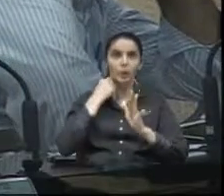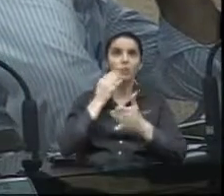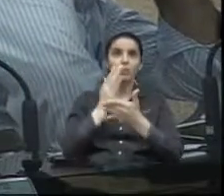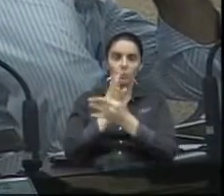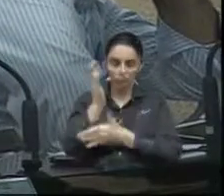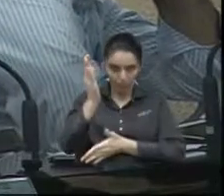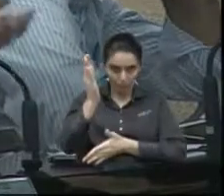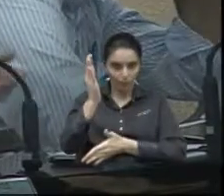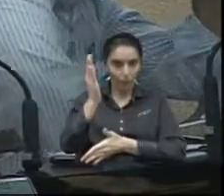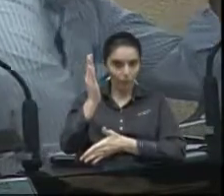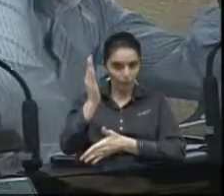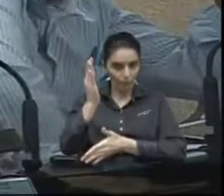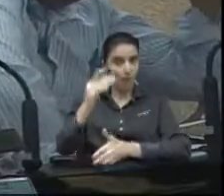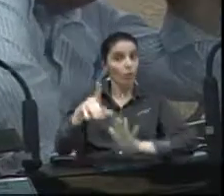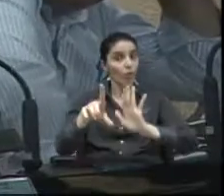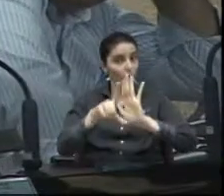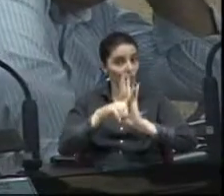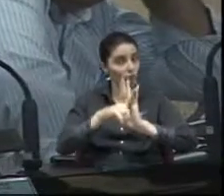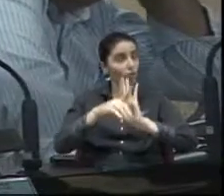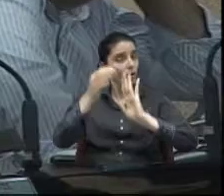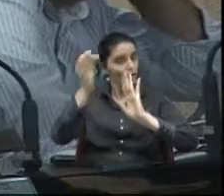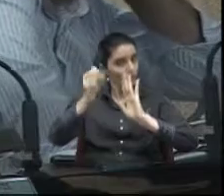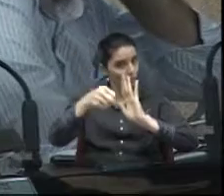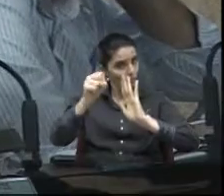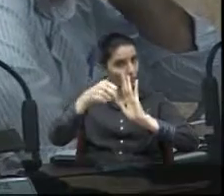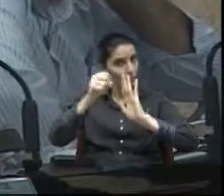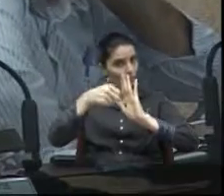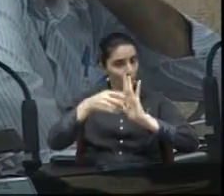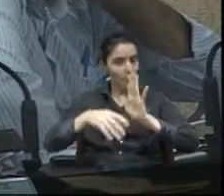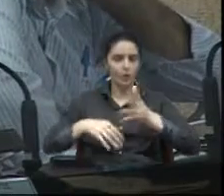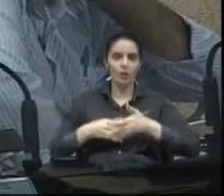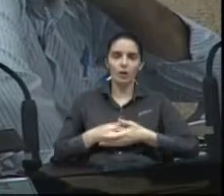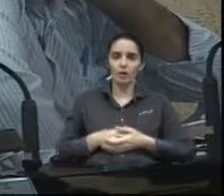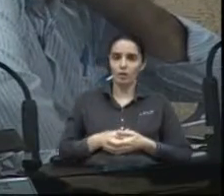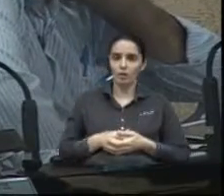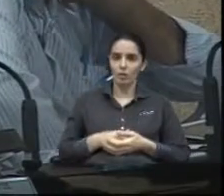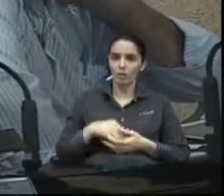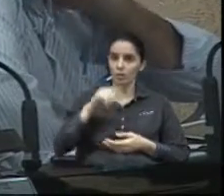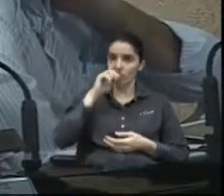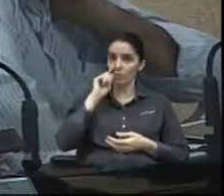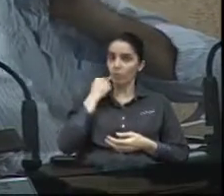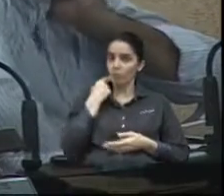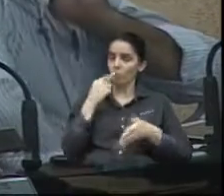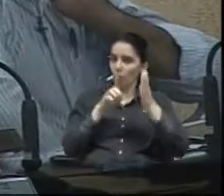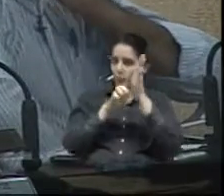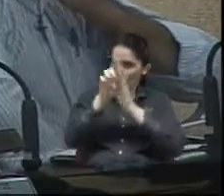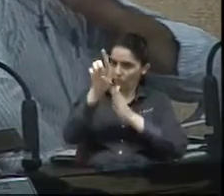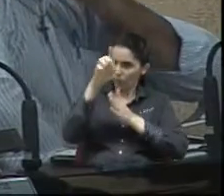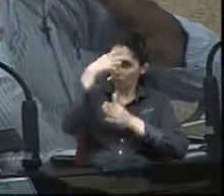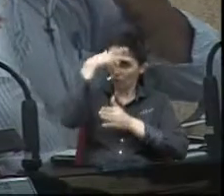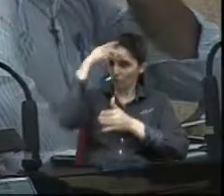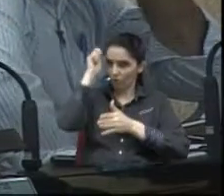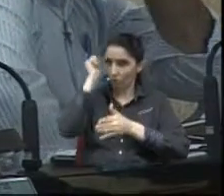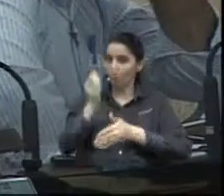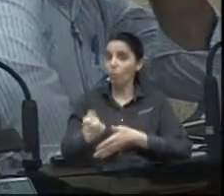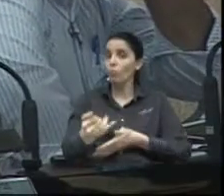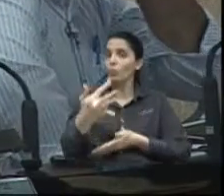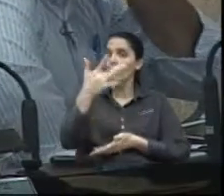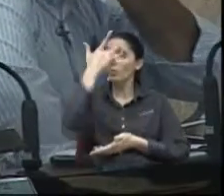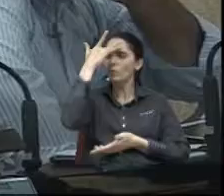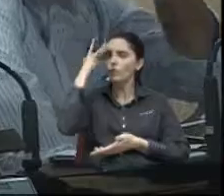né? Está em vigência. Eu fiz um requerimento perguntando ao executivo quantas pessoas já